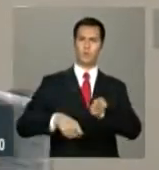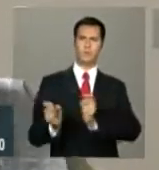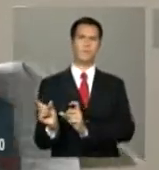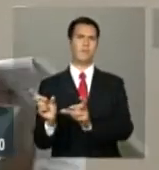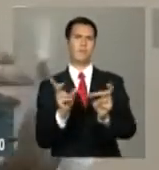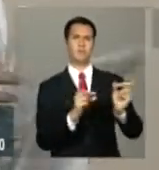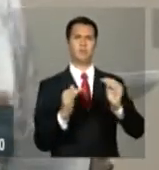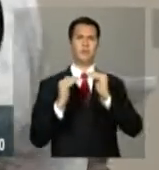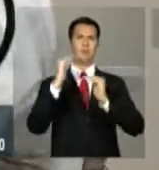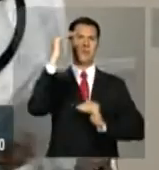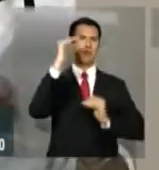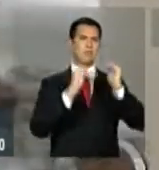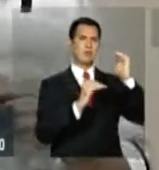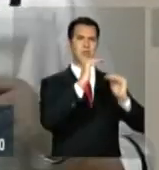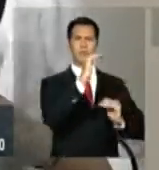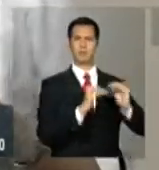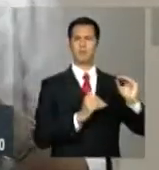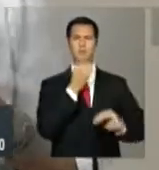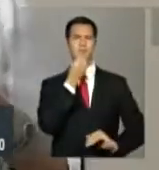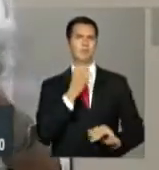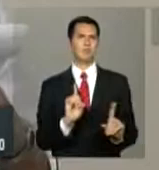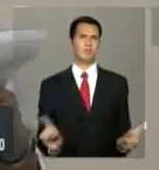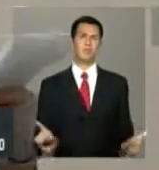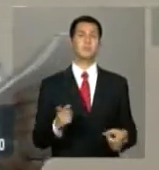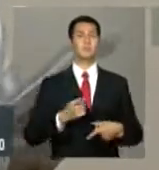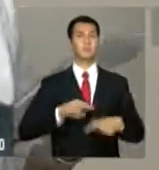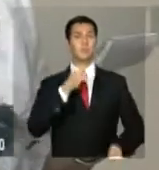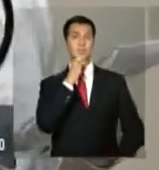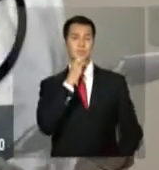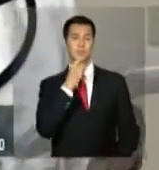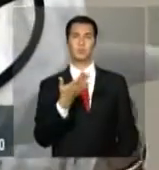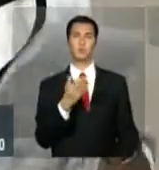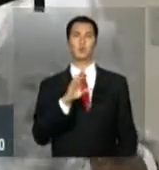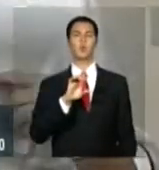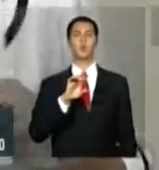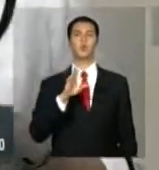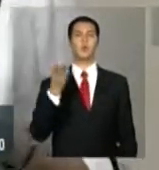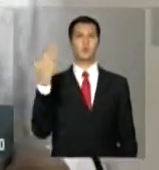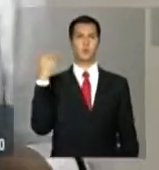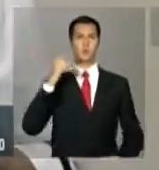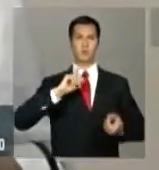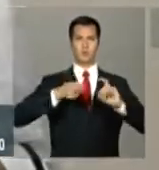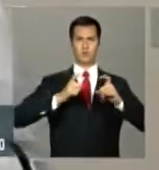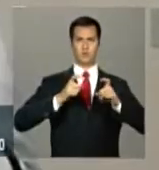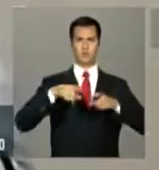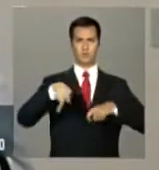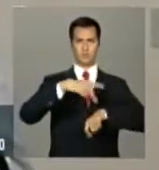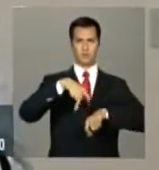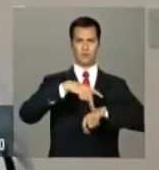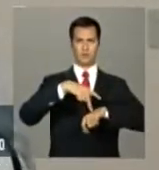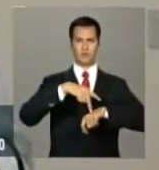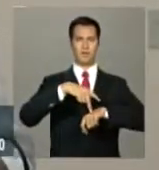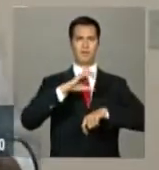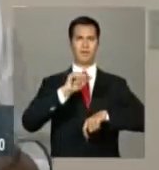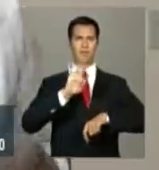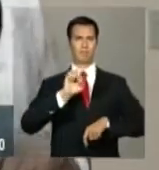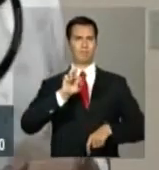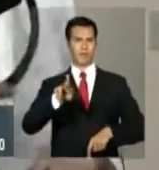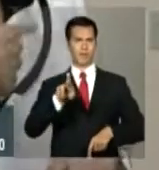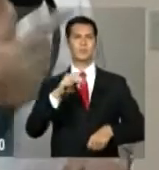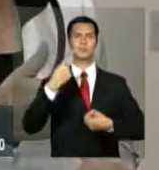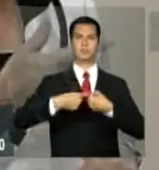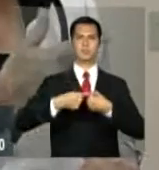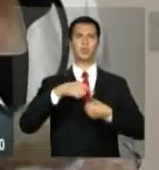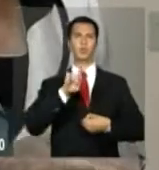internacional. A rodada de Doha, por exemplo, ela reconhecia a existência de desequilíbrios e, portanto,